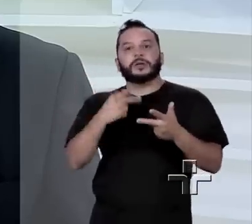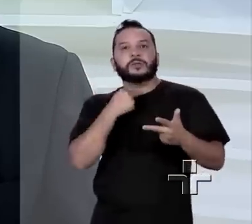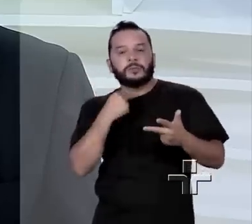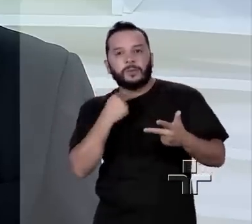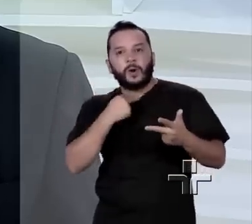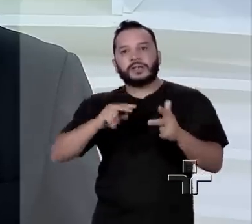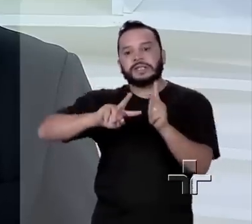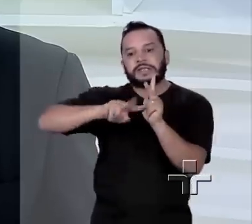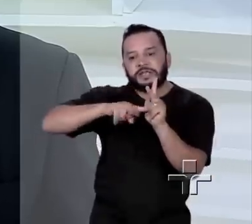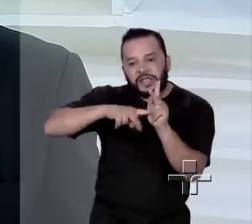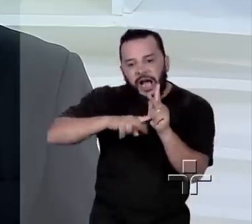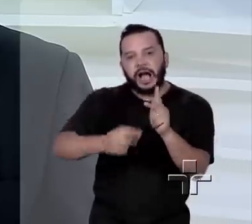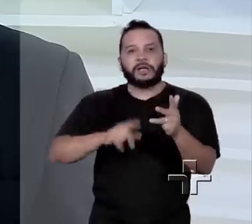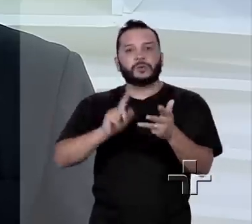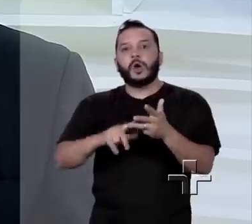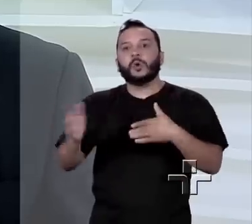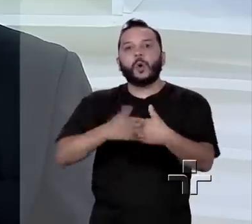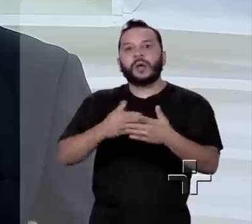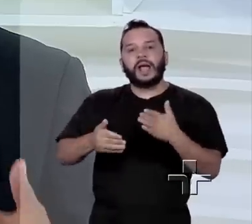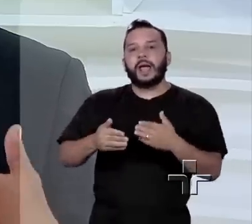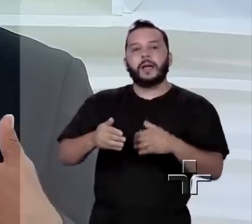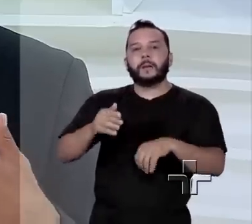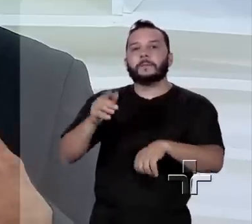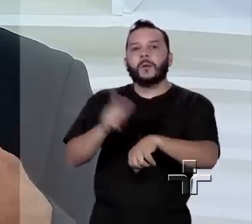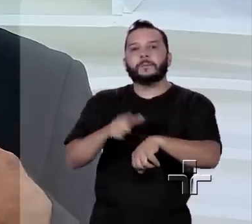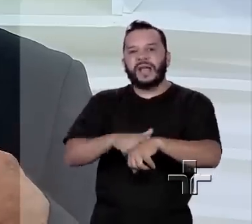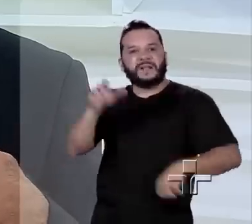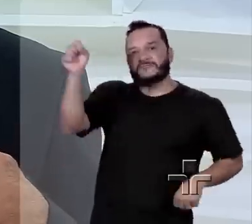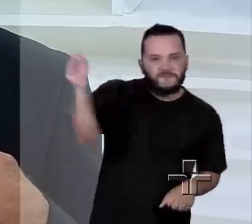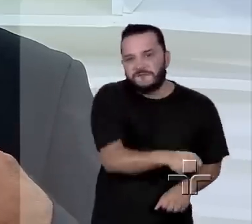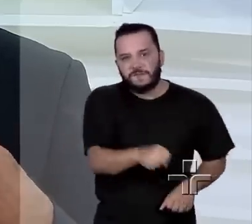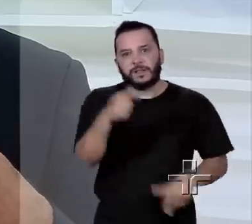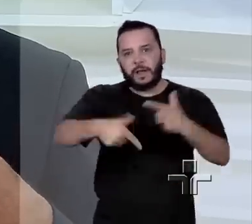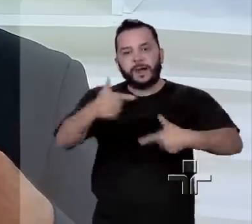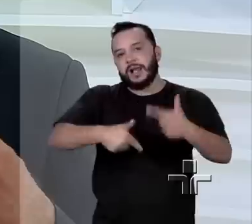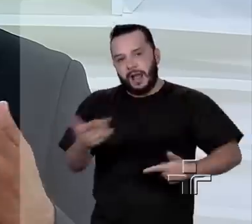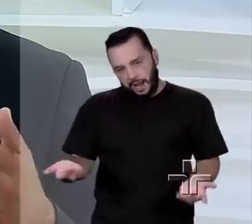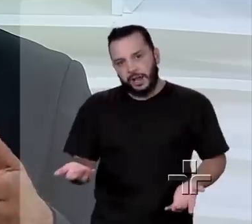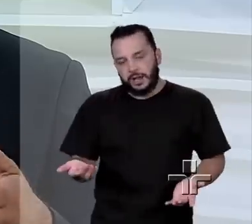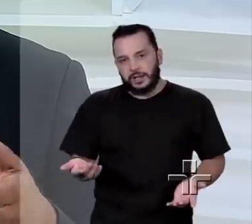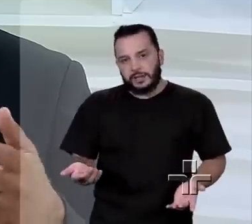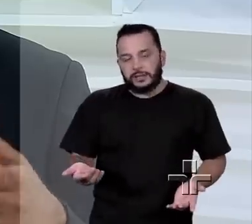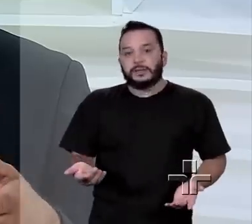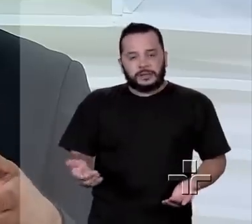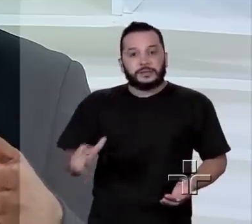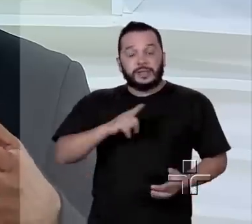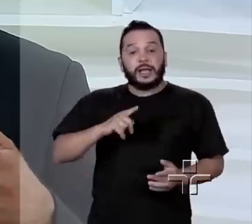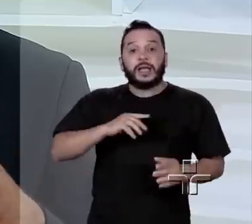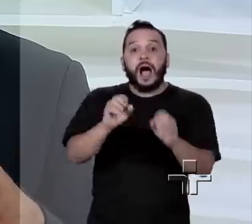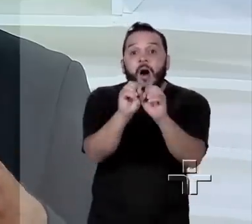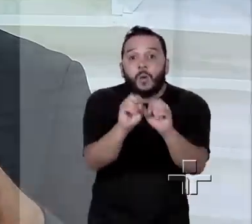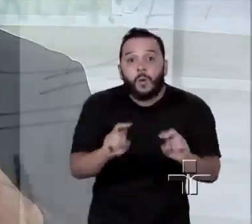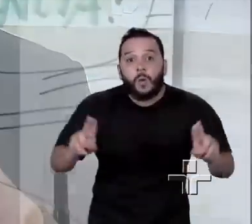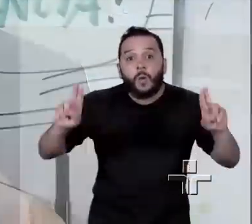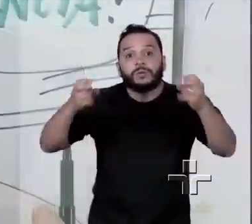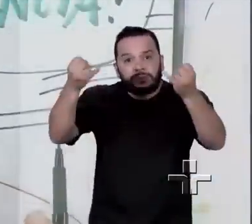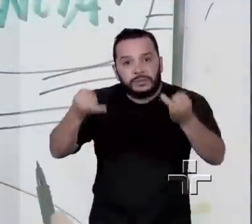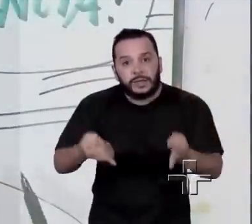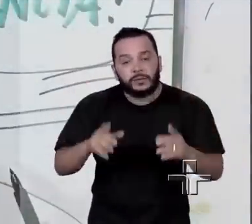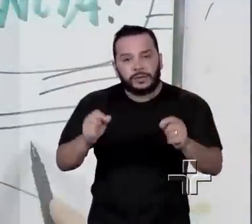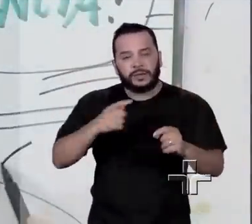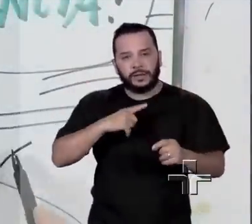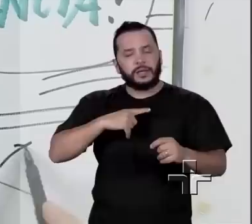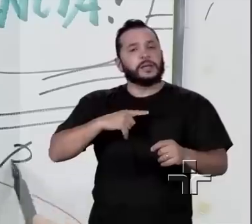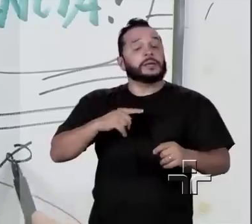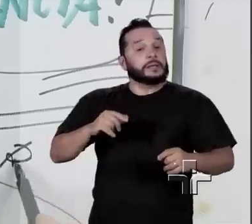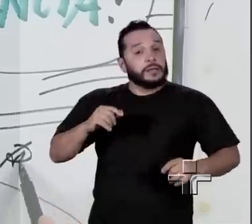ser chamado a qualquer momento. Não sou eu que estou dizendo, é a ONU, através da Unesco, que diz que a atividade humana, a